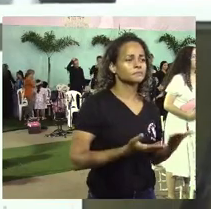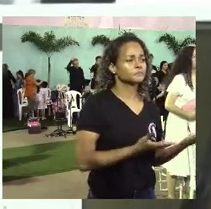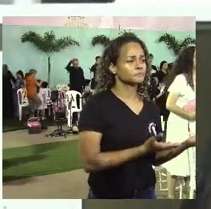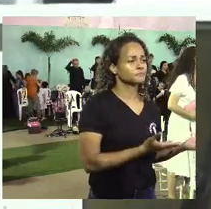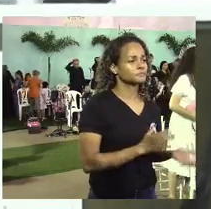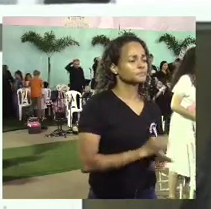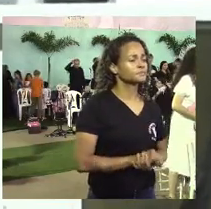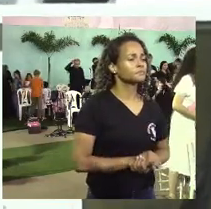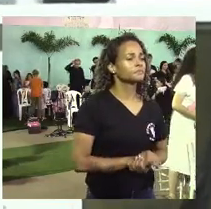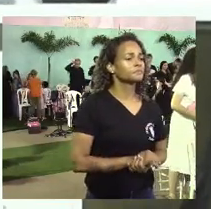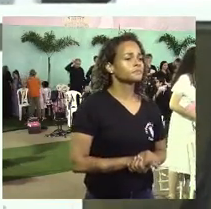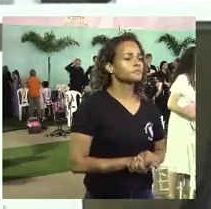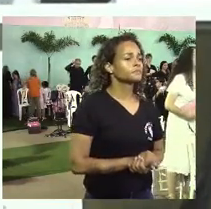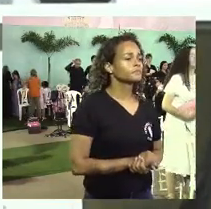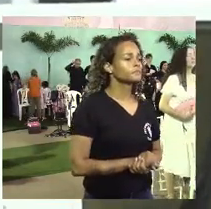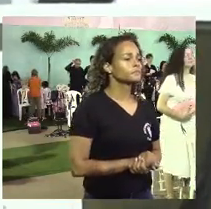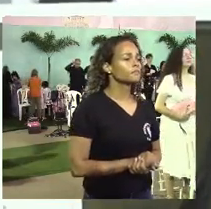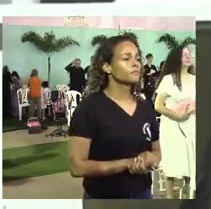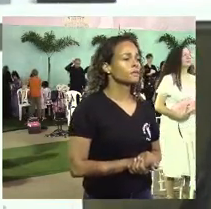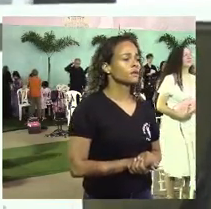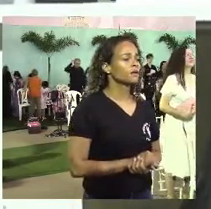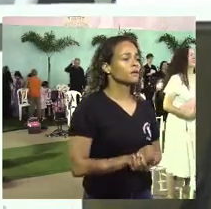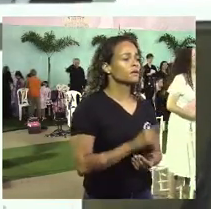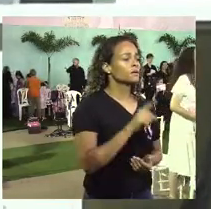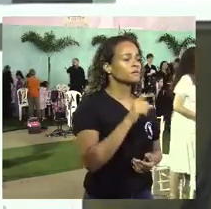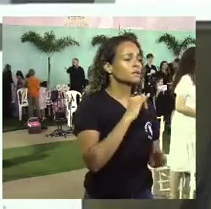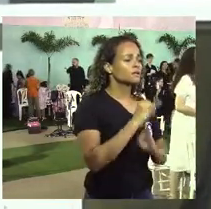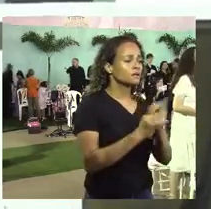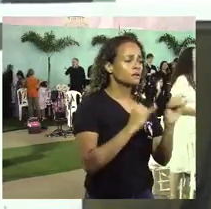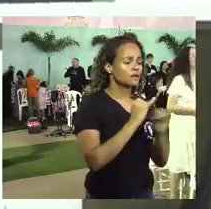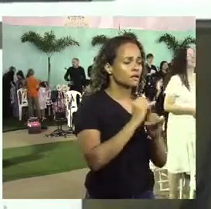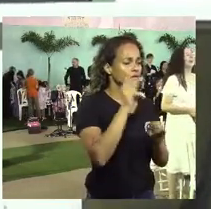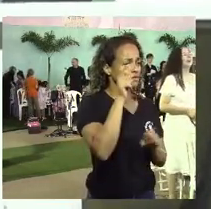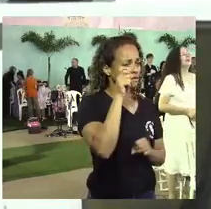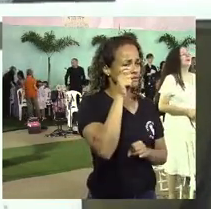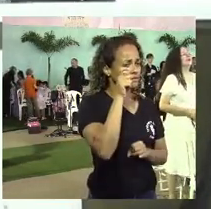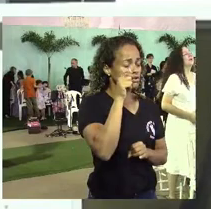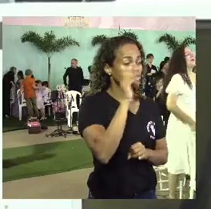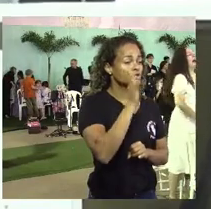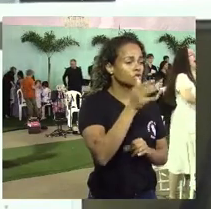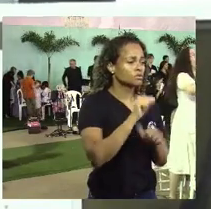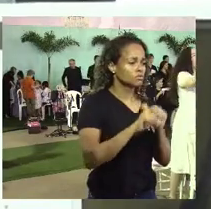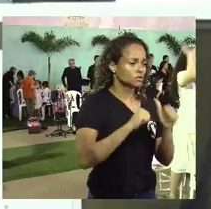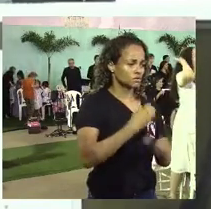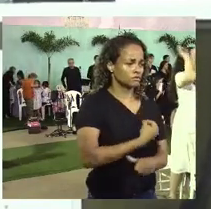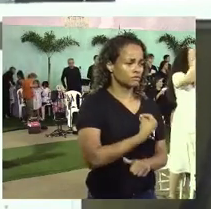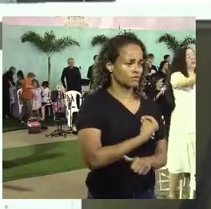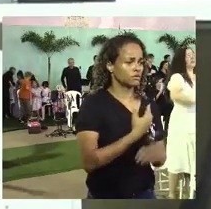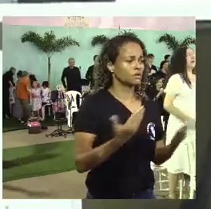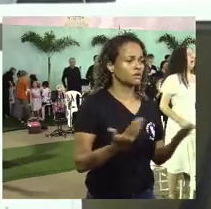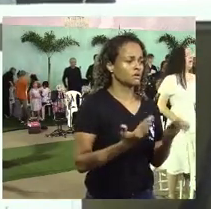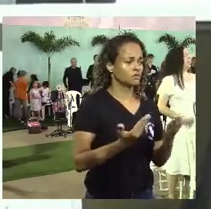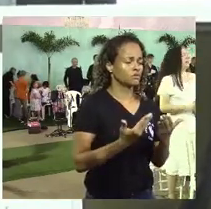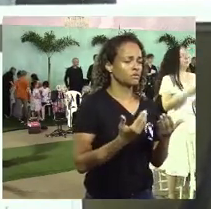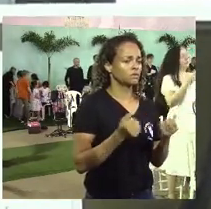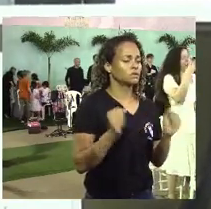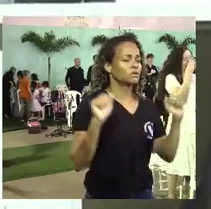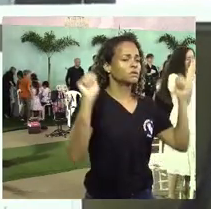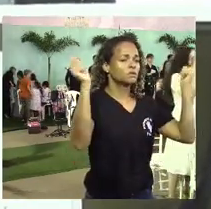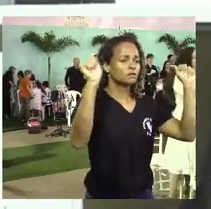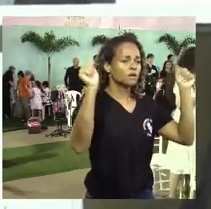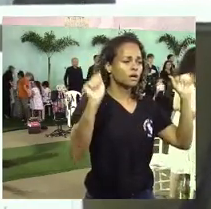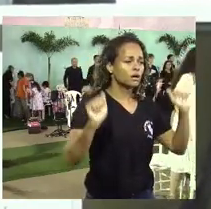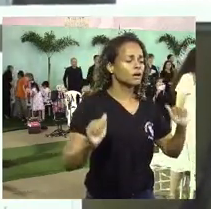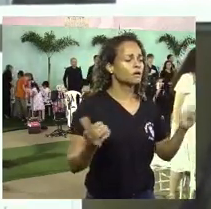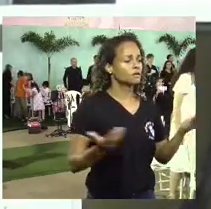para Jesus você está pela internet já pode começar a se converter a Jesus também Agora já pode adorar que está vindo já a primeira